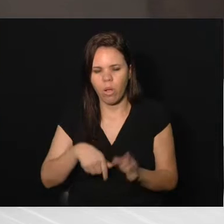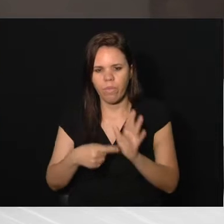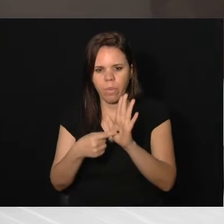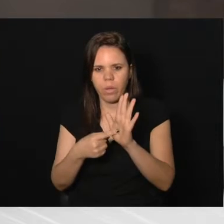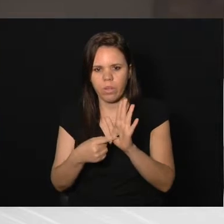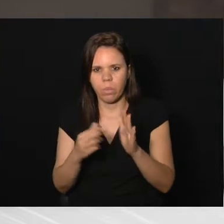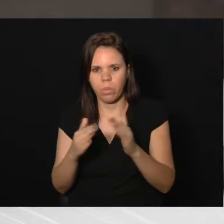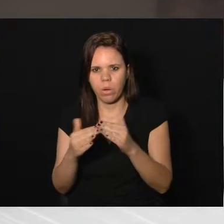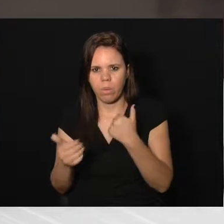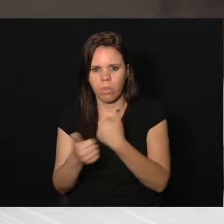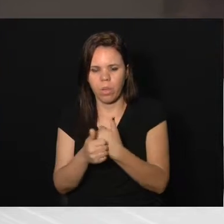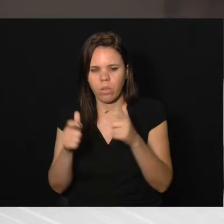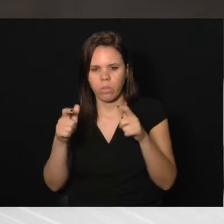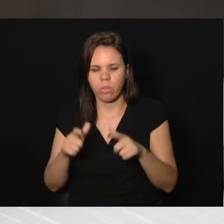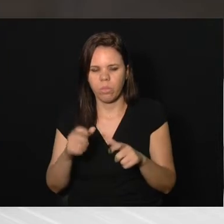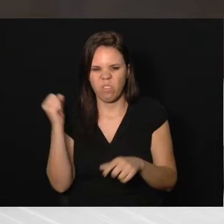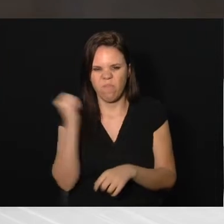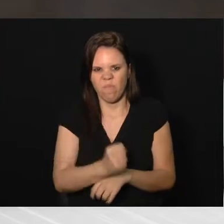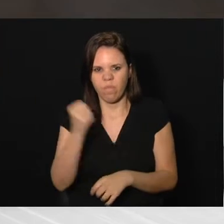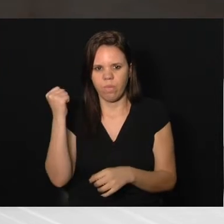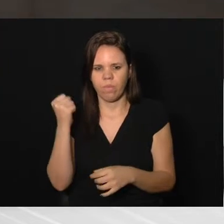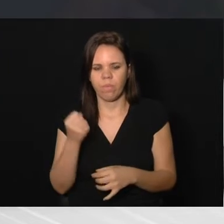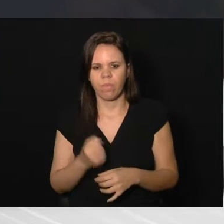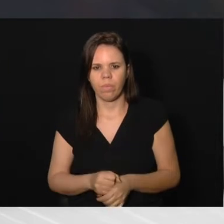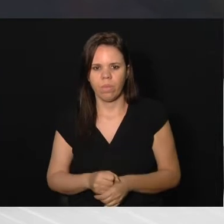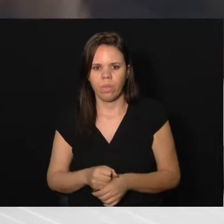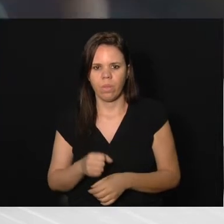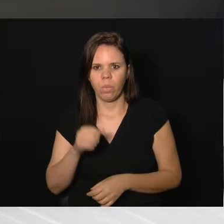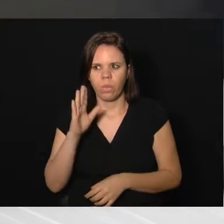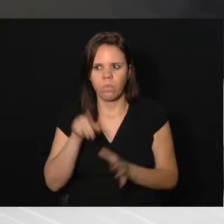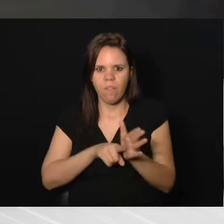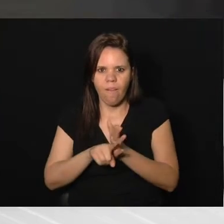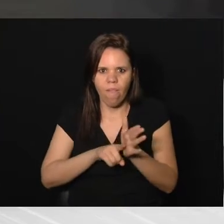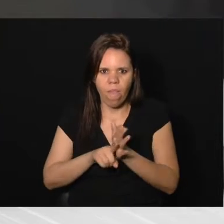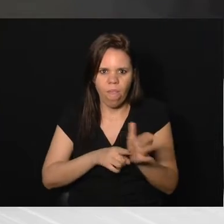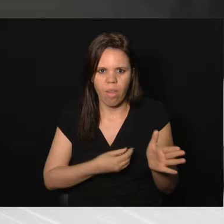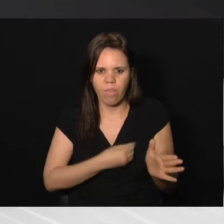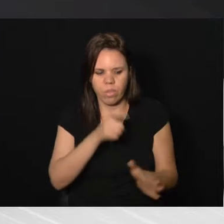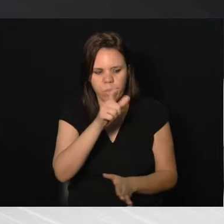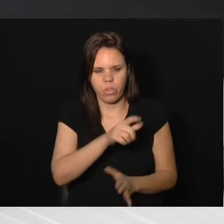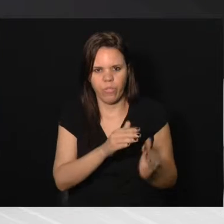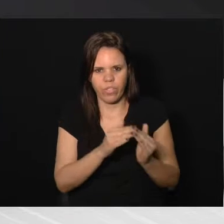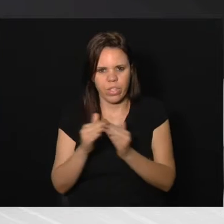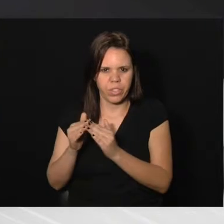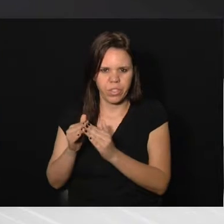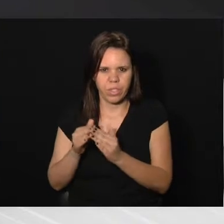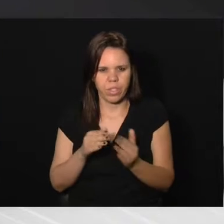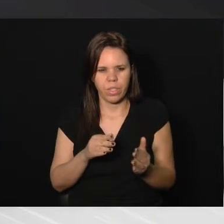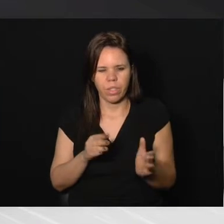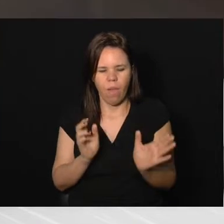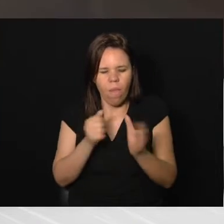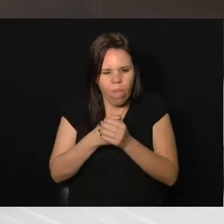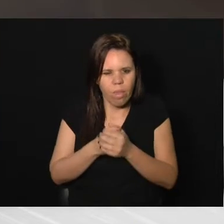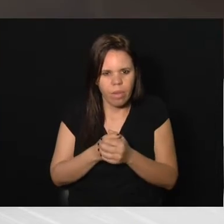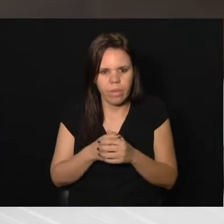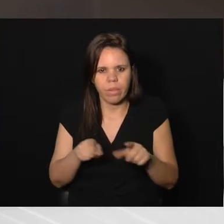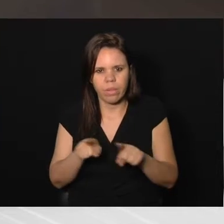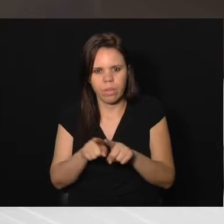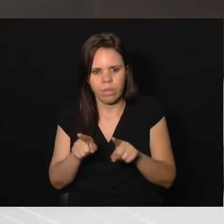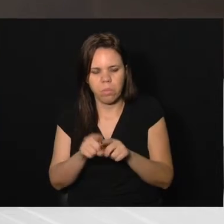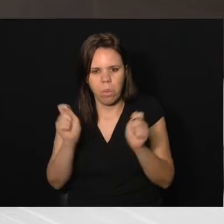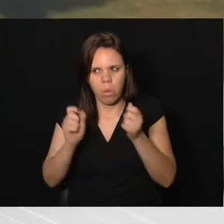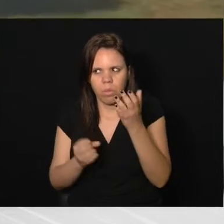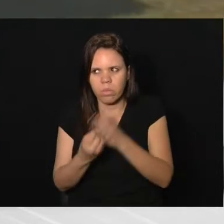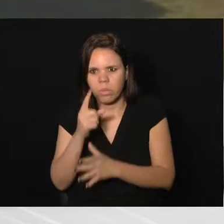estão morando perto de um assassino em série. Quanto mais eles investigam a vida do vizinho misterioso, mais se expõem a um